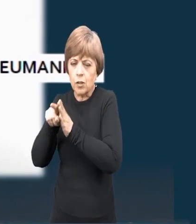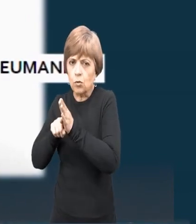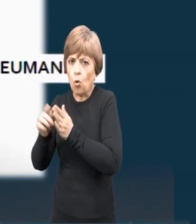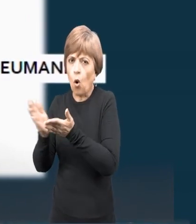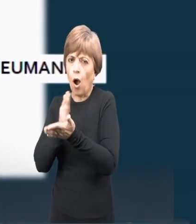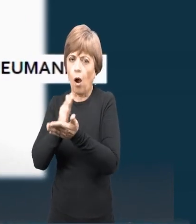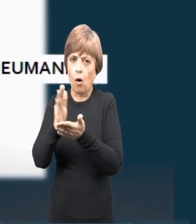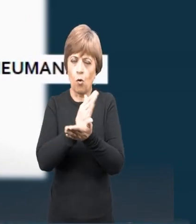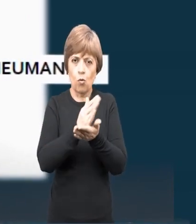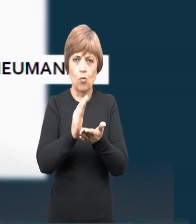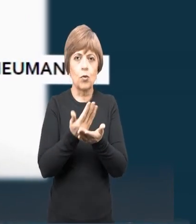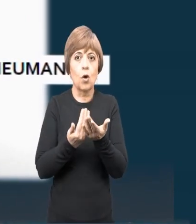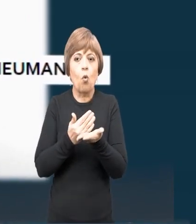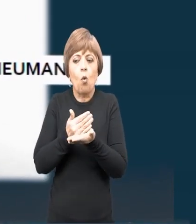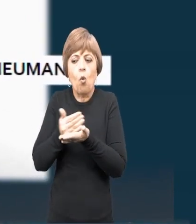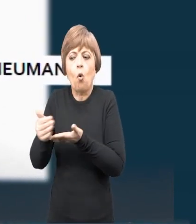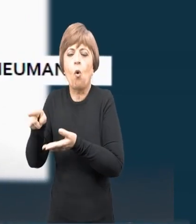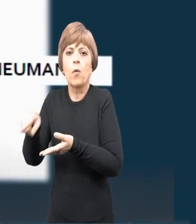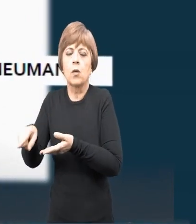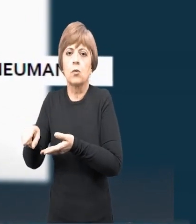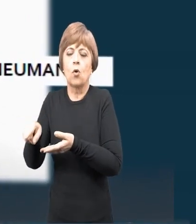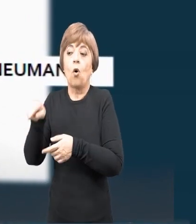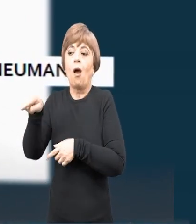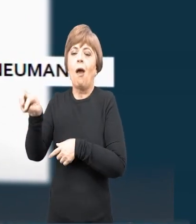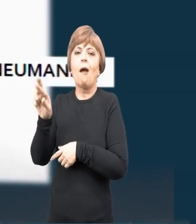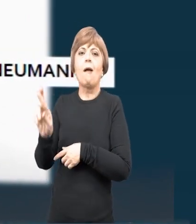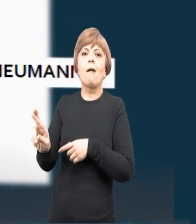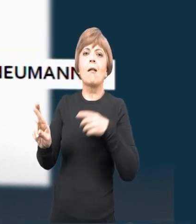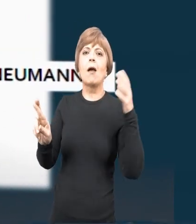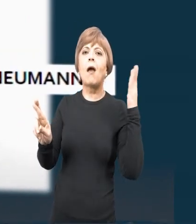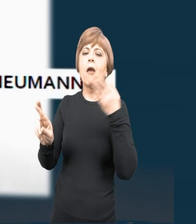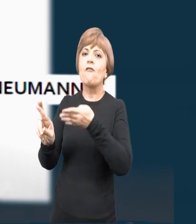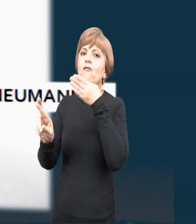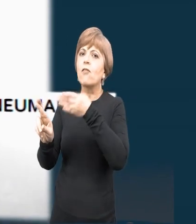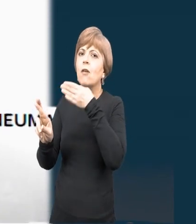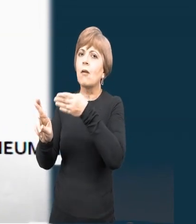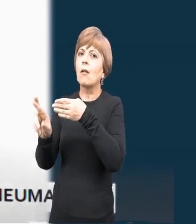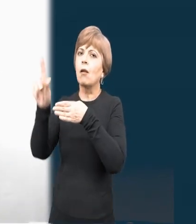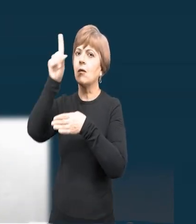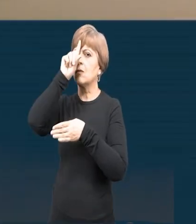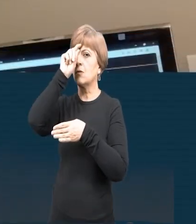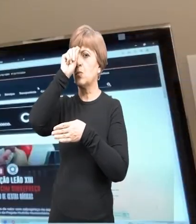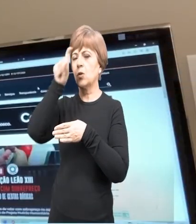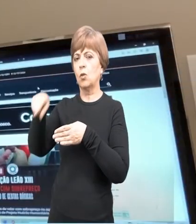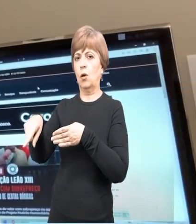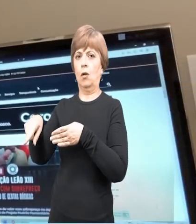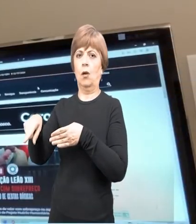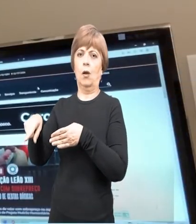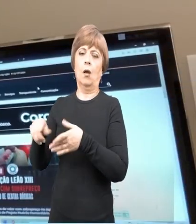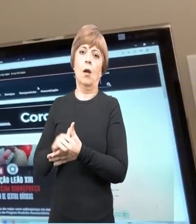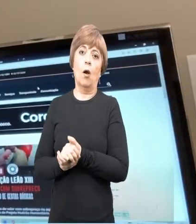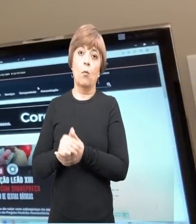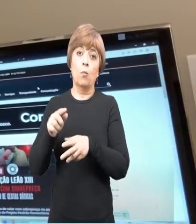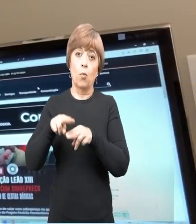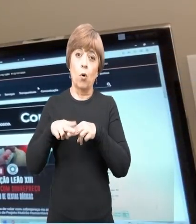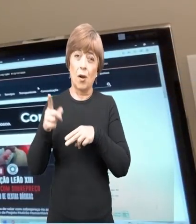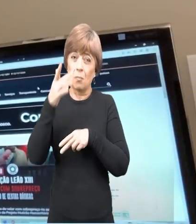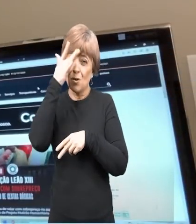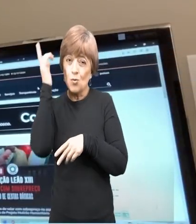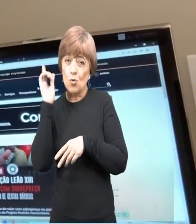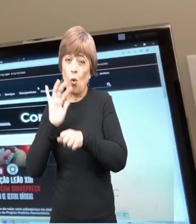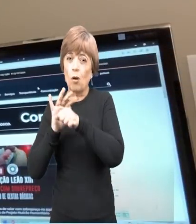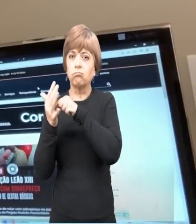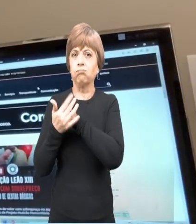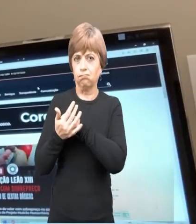unidade passou a ser referência no atendimento de pessoas acometidas pela Covid. E o Ministério